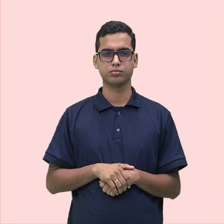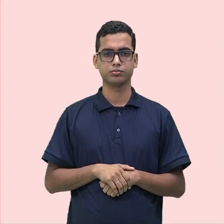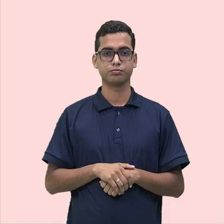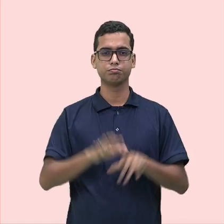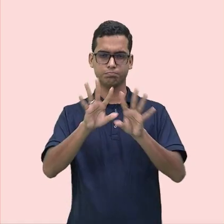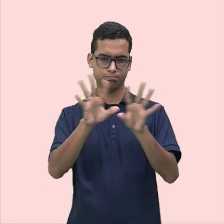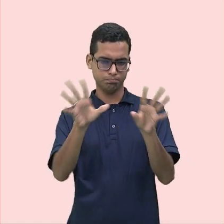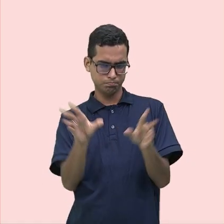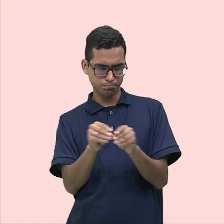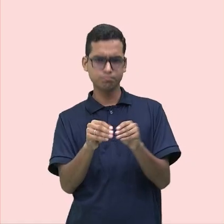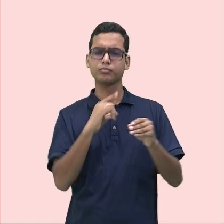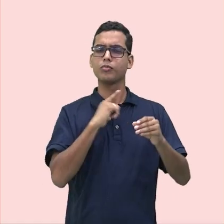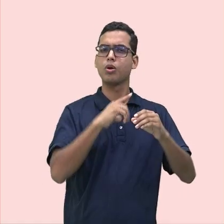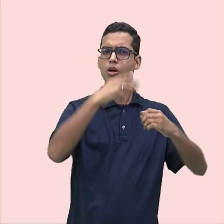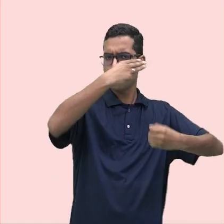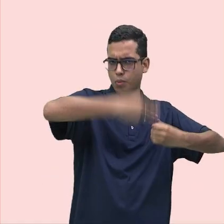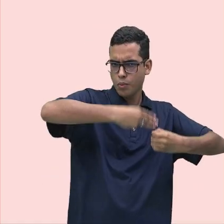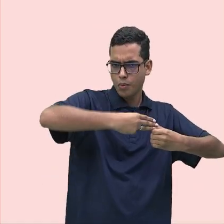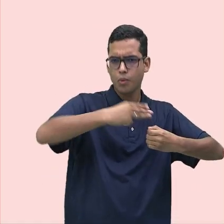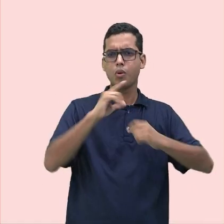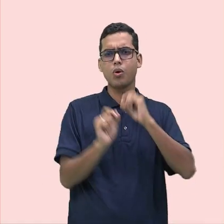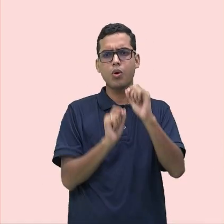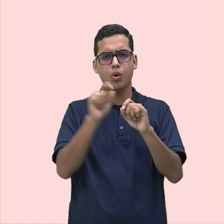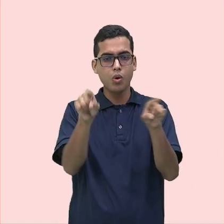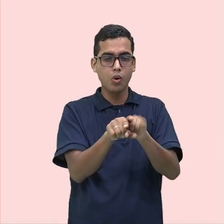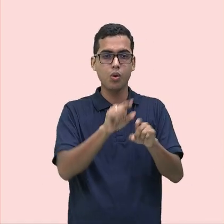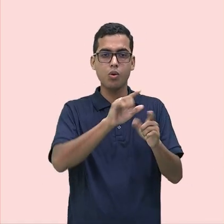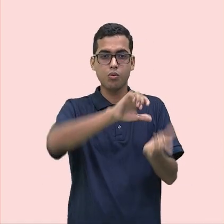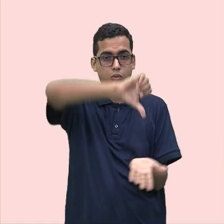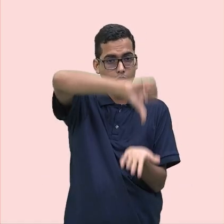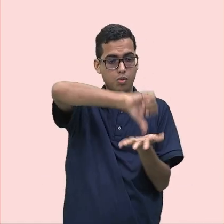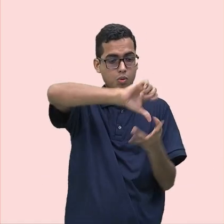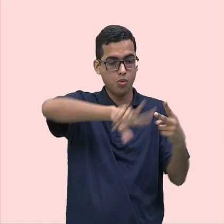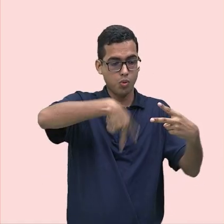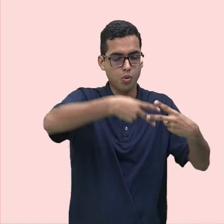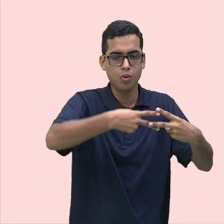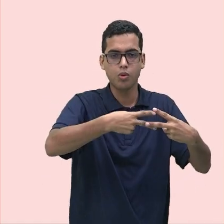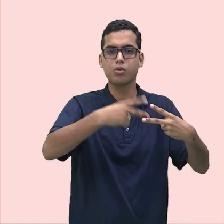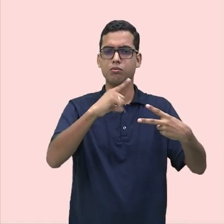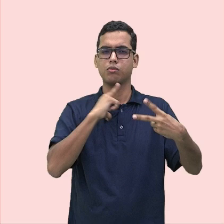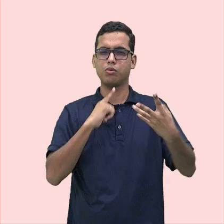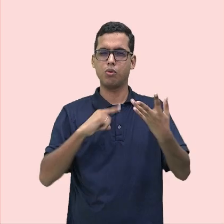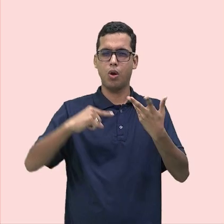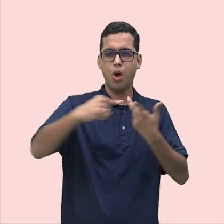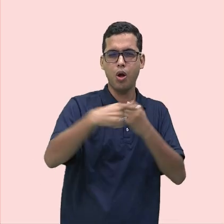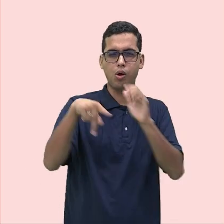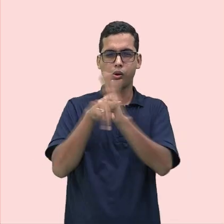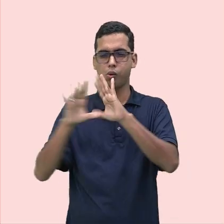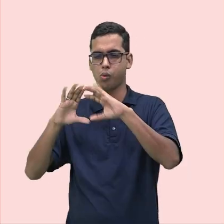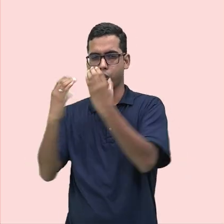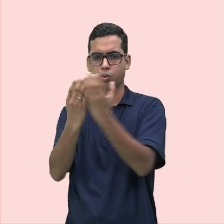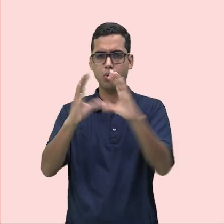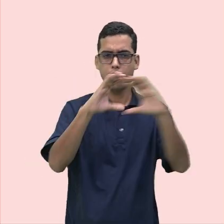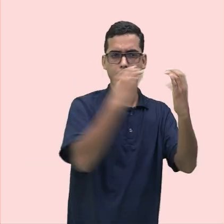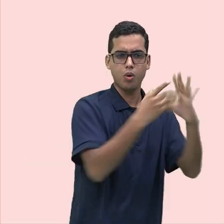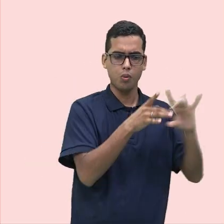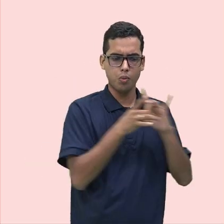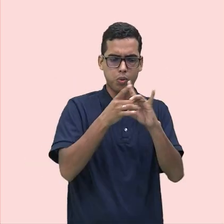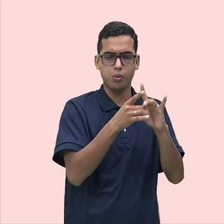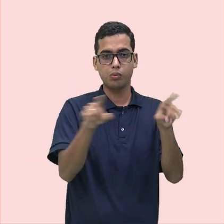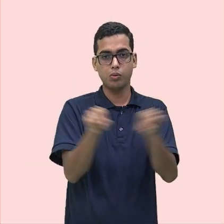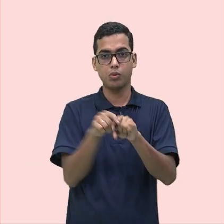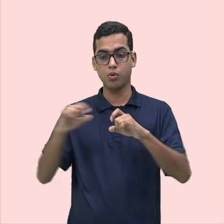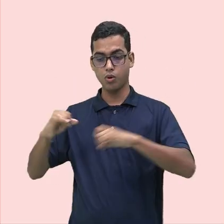Resumindo, um município é uma divisão administrativa que pode incluir várias comunidades, enquanto uma